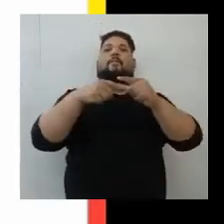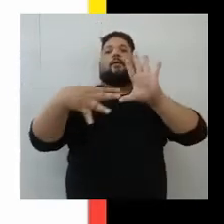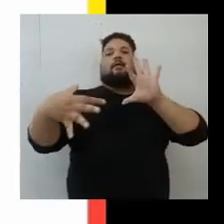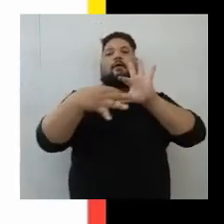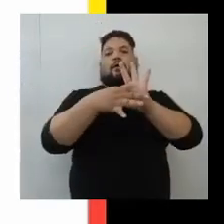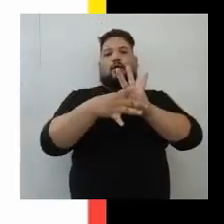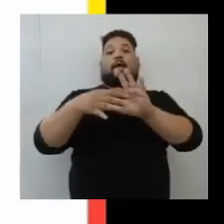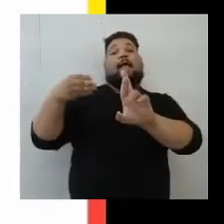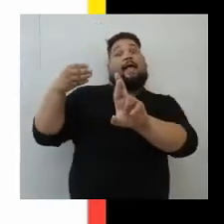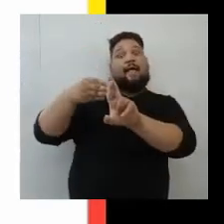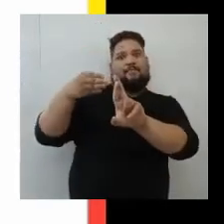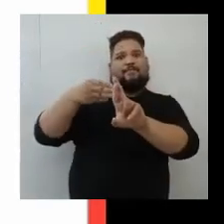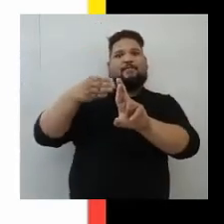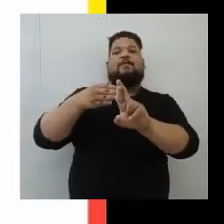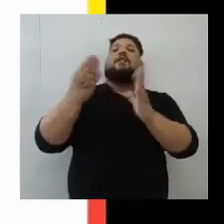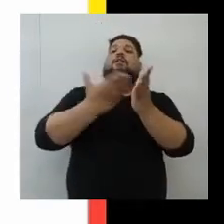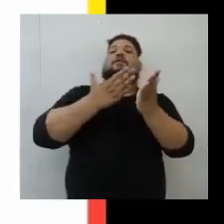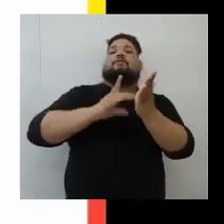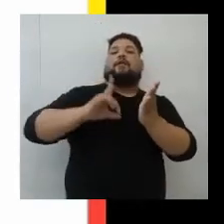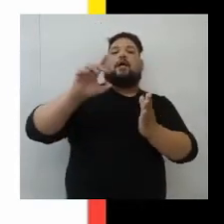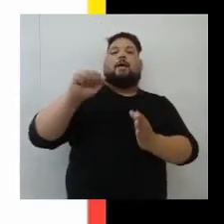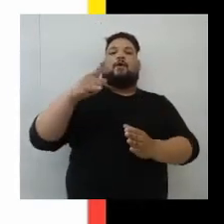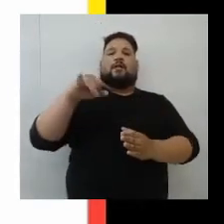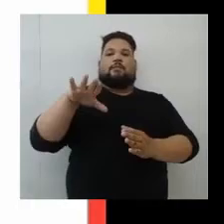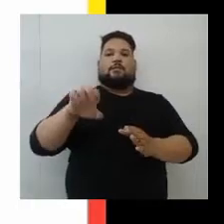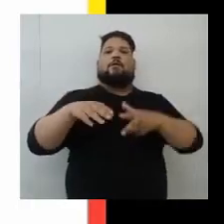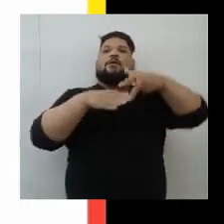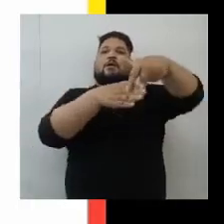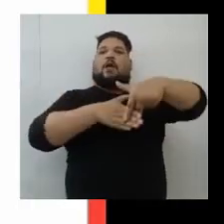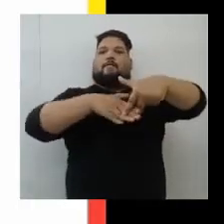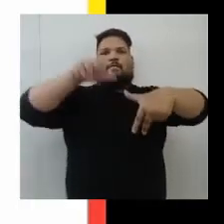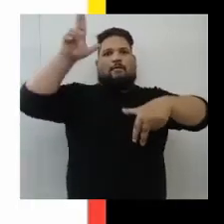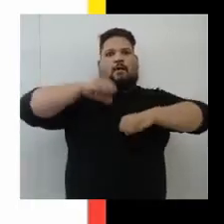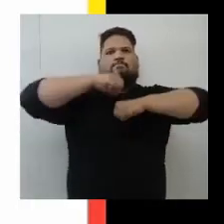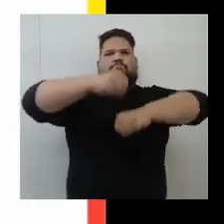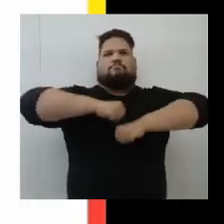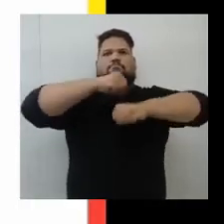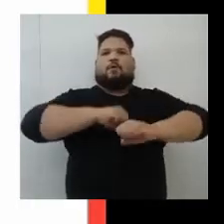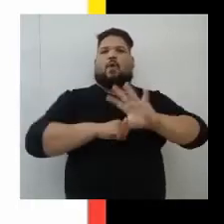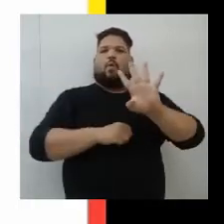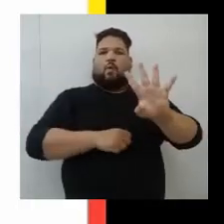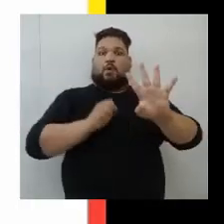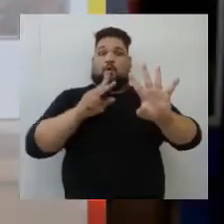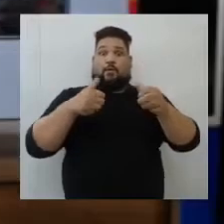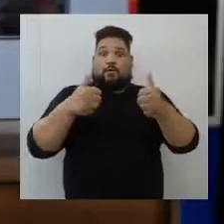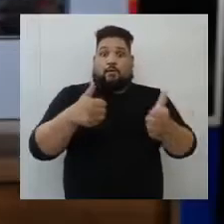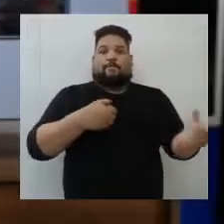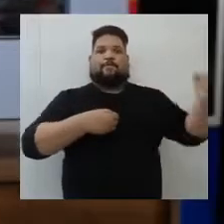ao livro do Apocalipse e os 4 cavaleiros. Tranquilo? Volta para mim, por favor.